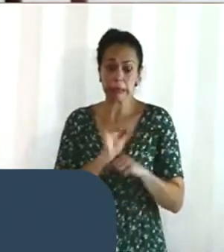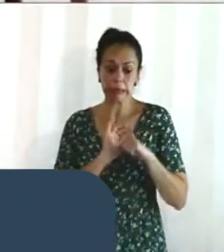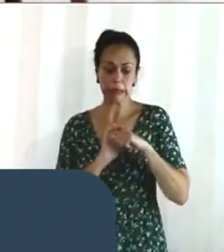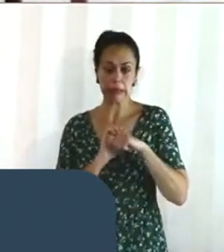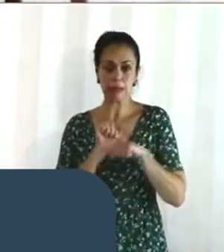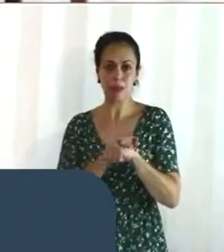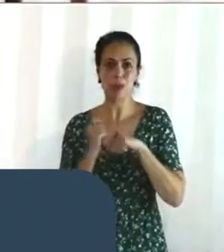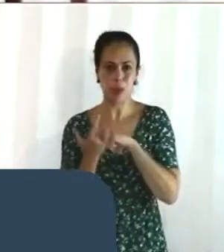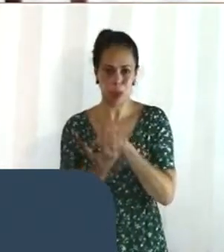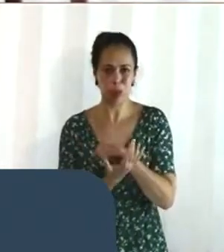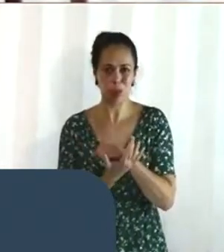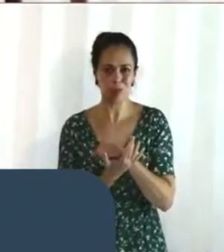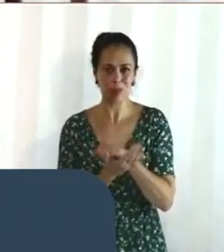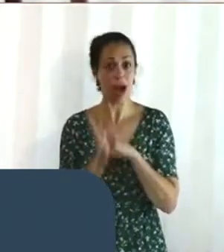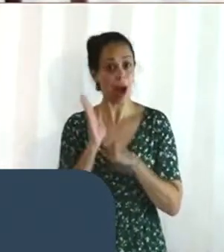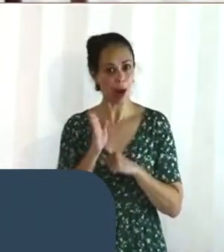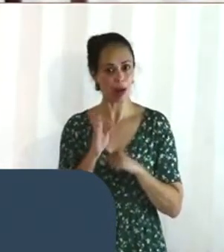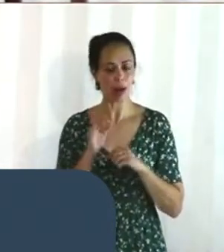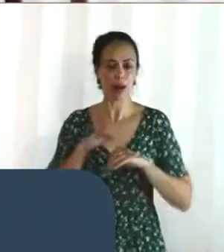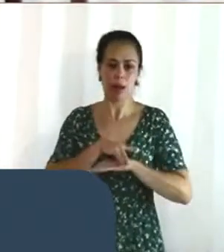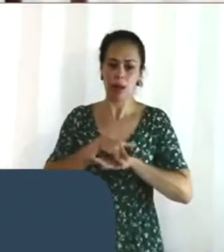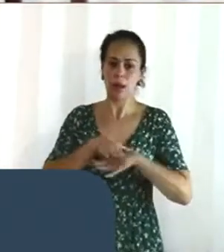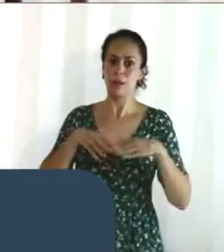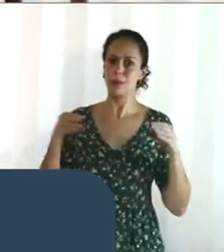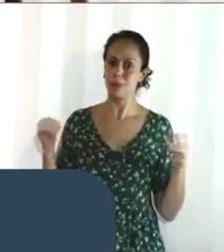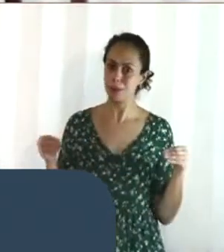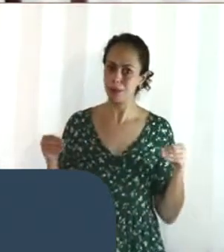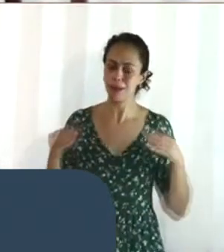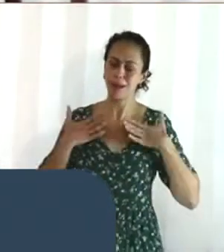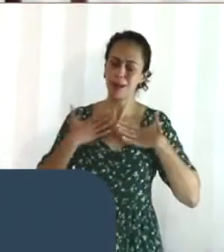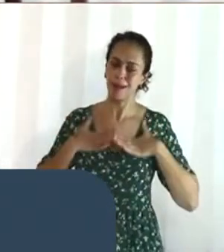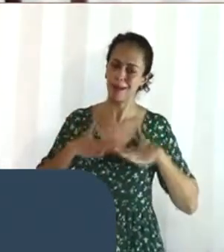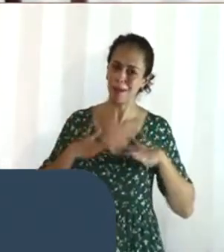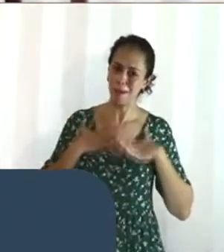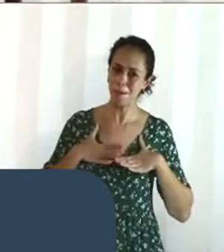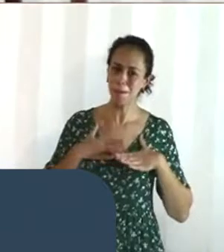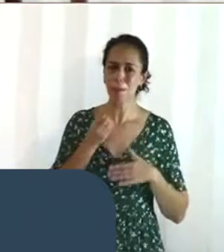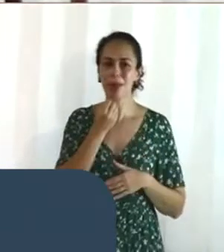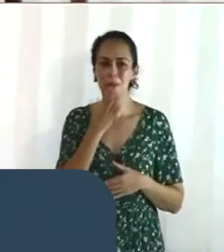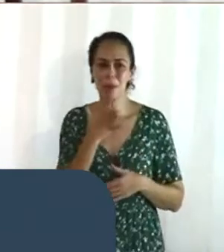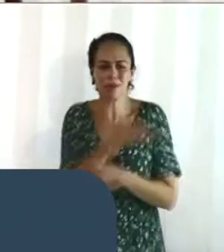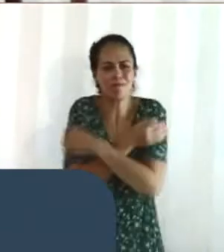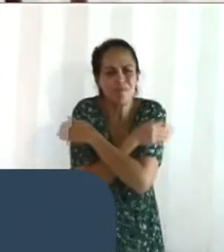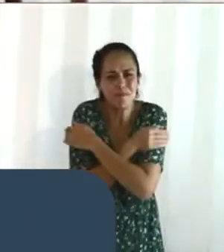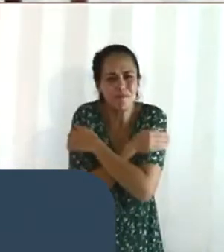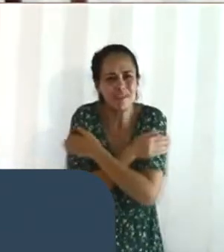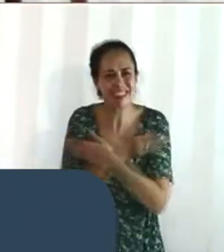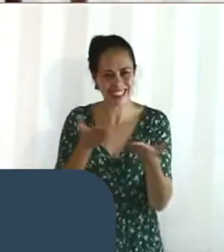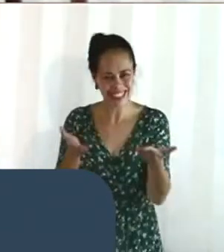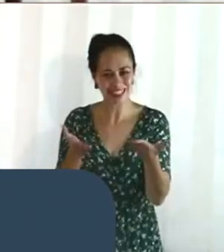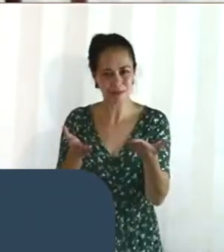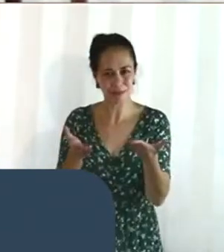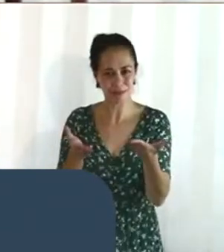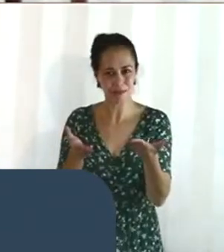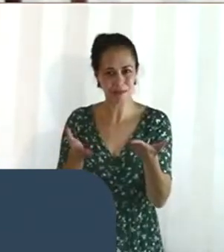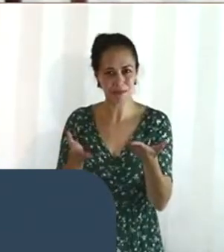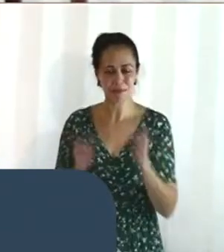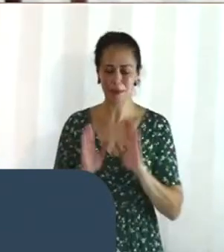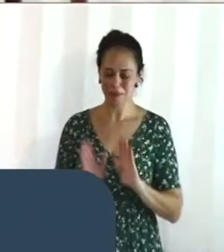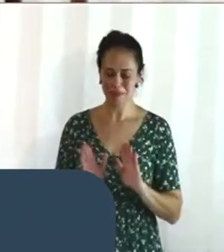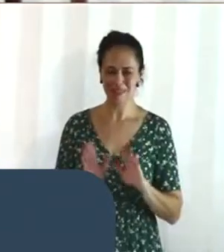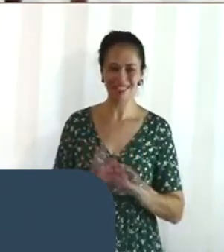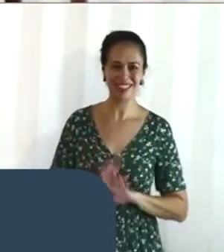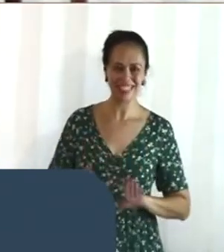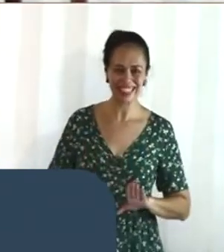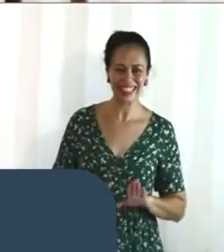Sinta abraçado por nós, tá bom? E nós então vamos ler esse texto que está na primeira epístola de